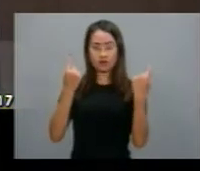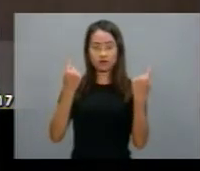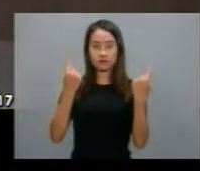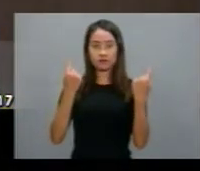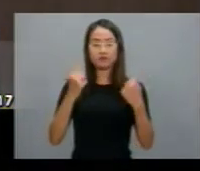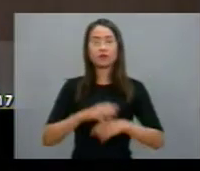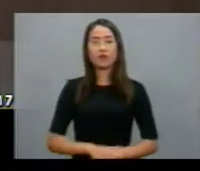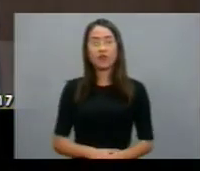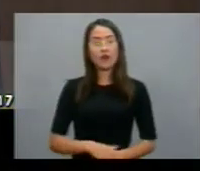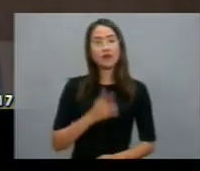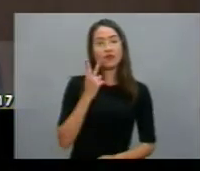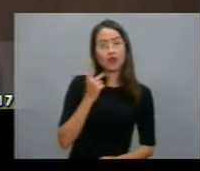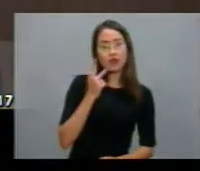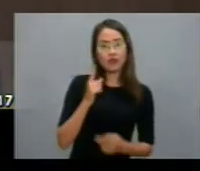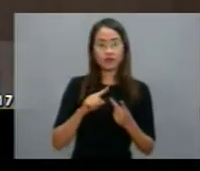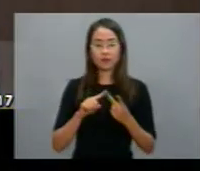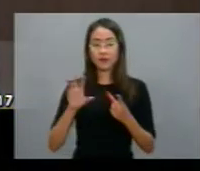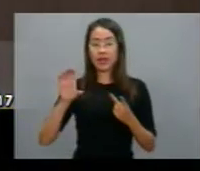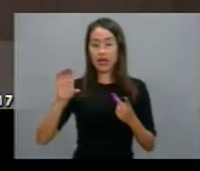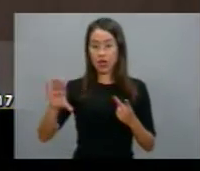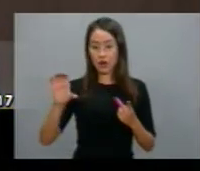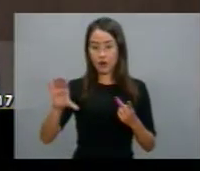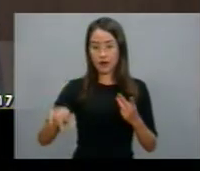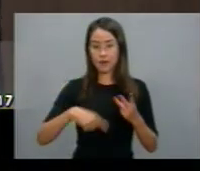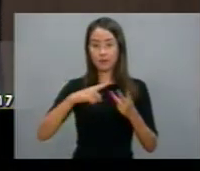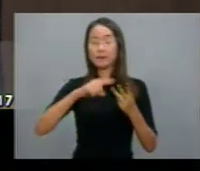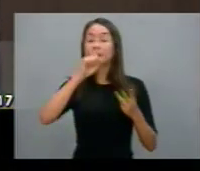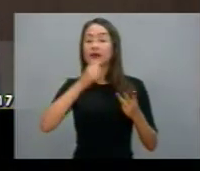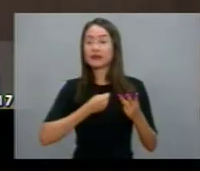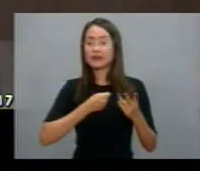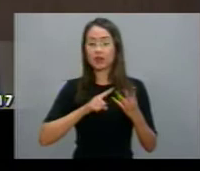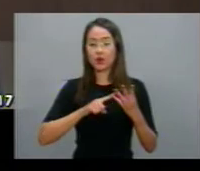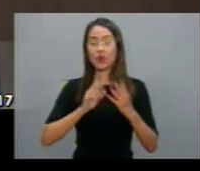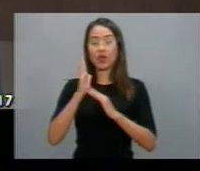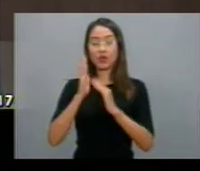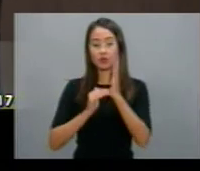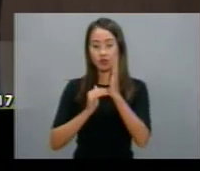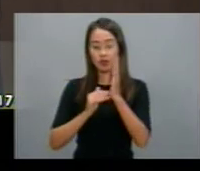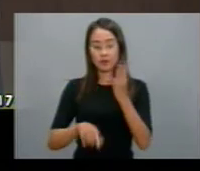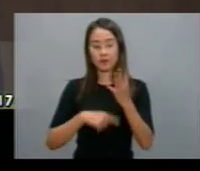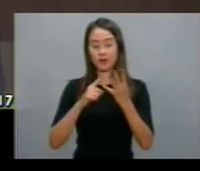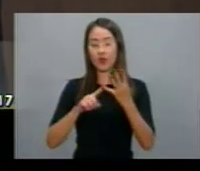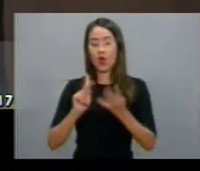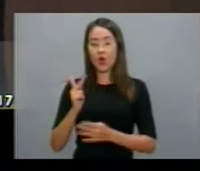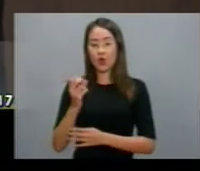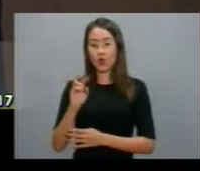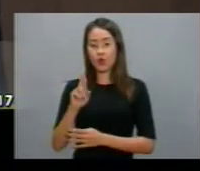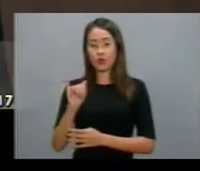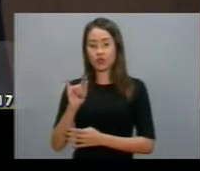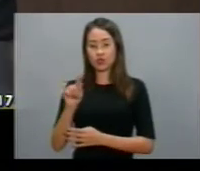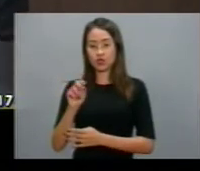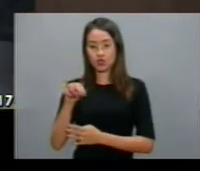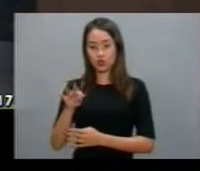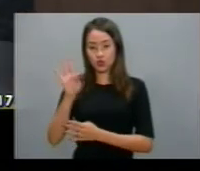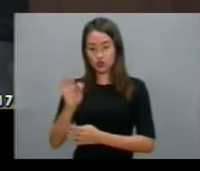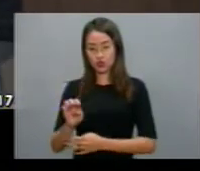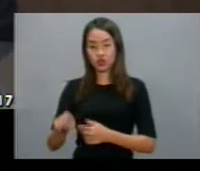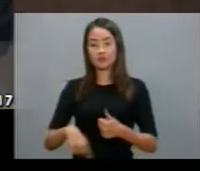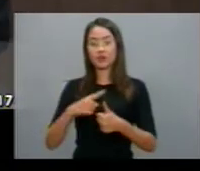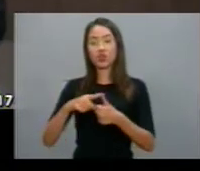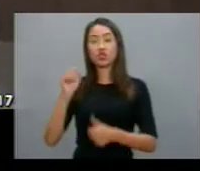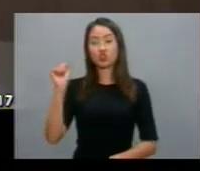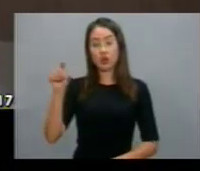Fortaleza, Caucaia, Maracanaú, Eusébio, Horizonte, Sobral, Juazeiro.